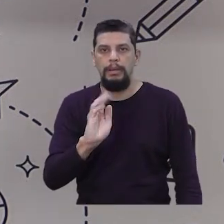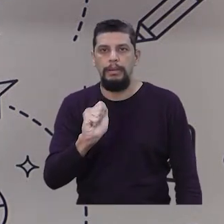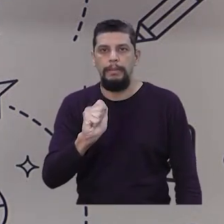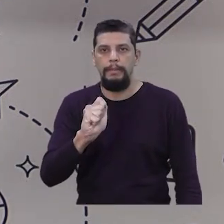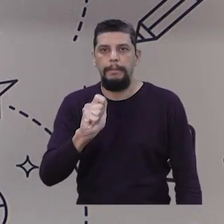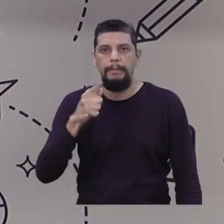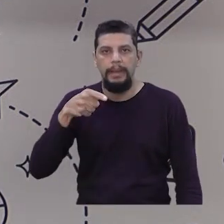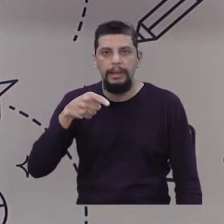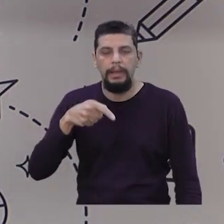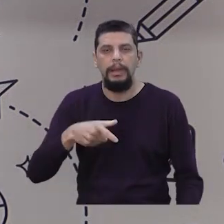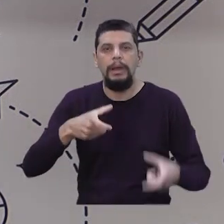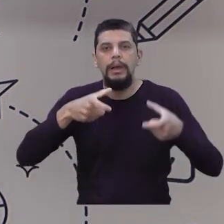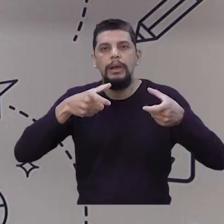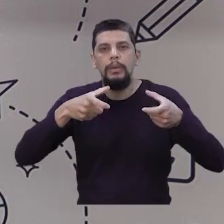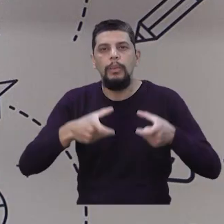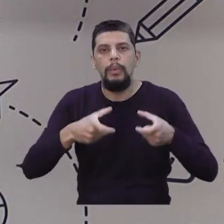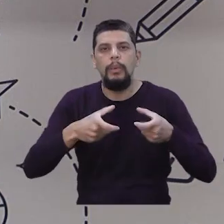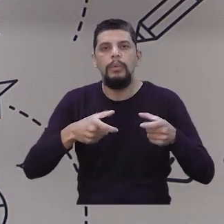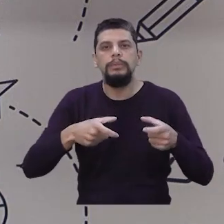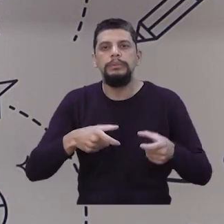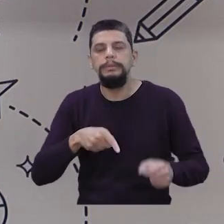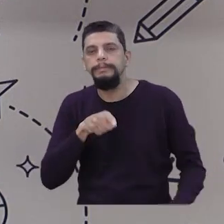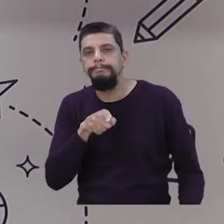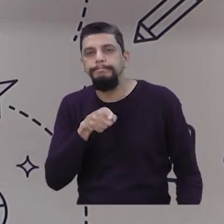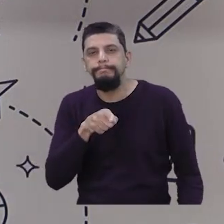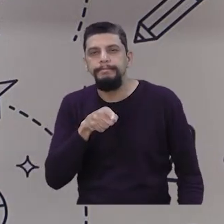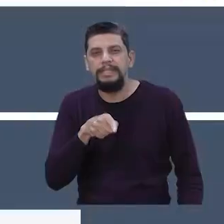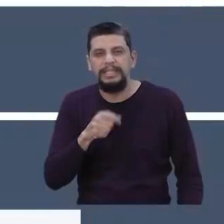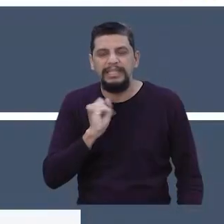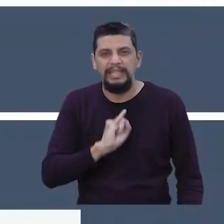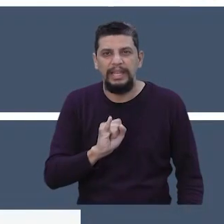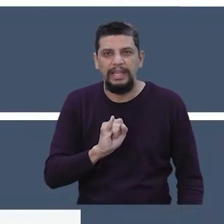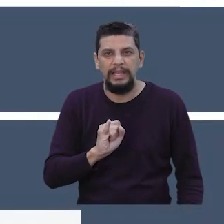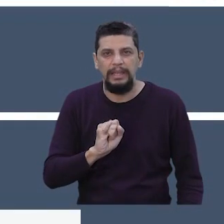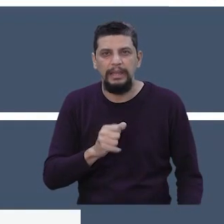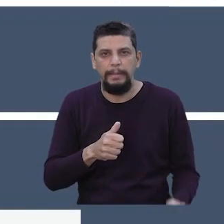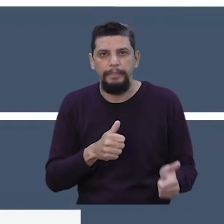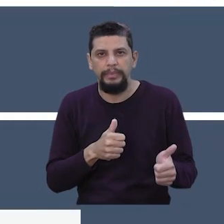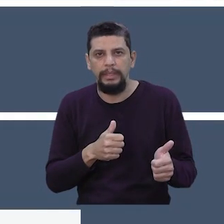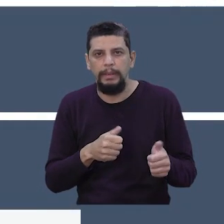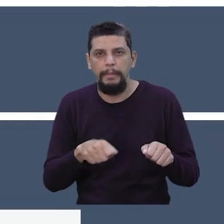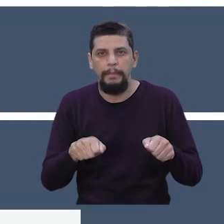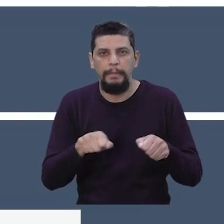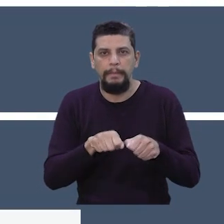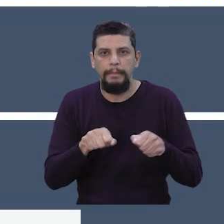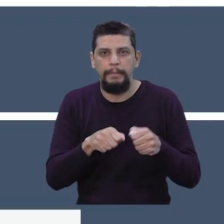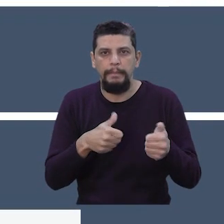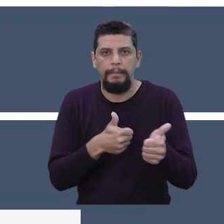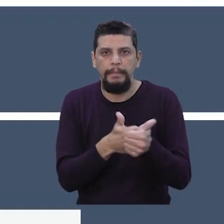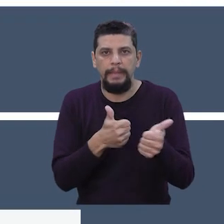um lugar. Qual foi esse lugar? Será que foi ao lado do muro?